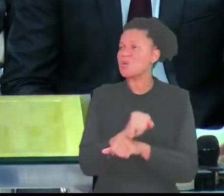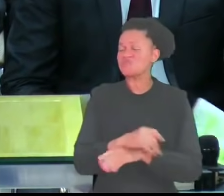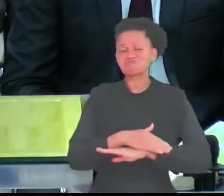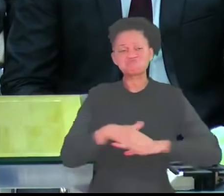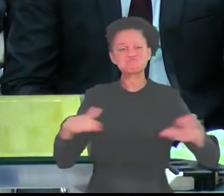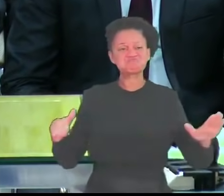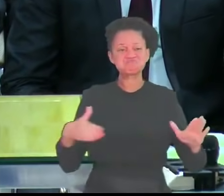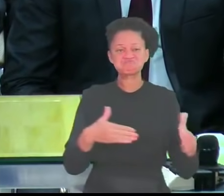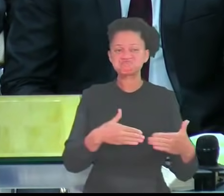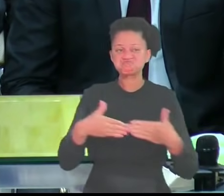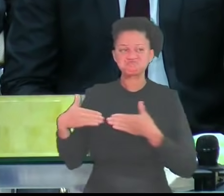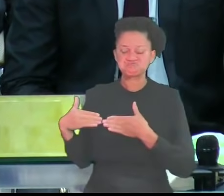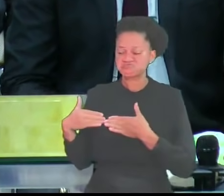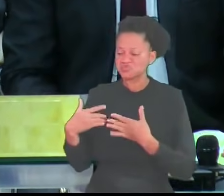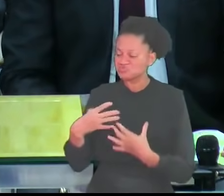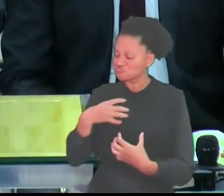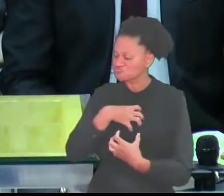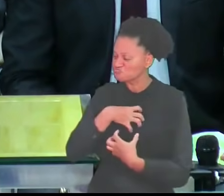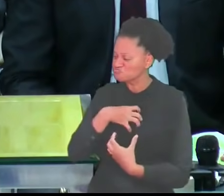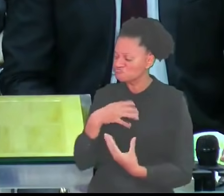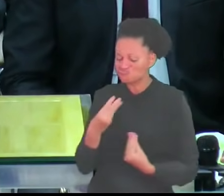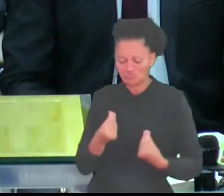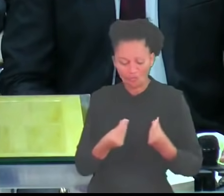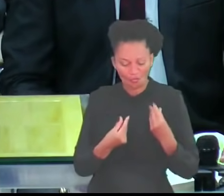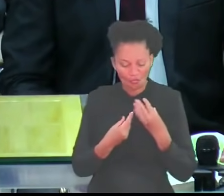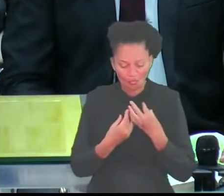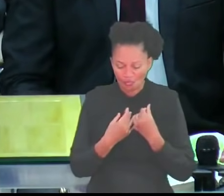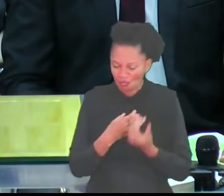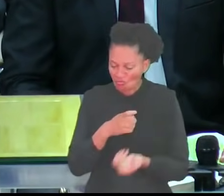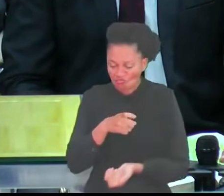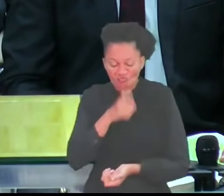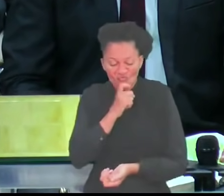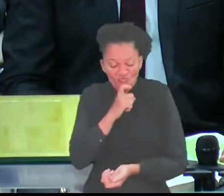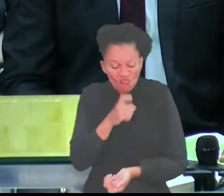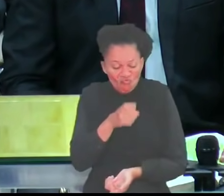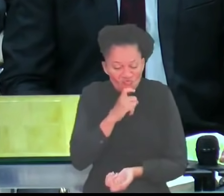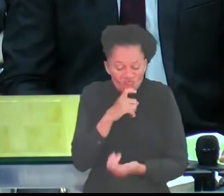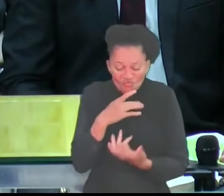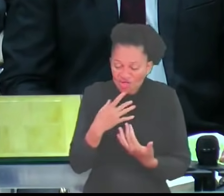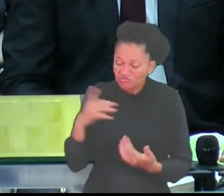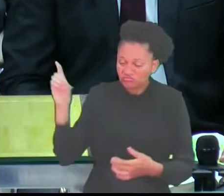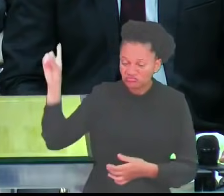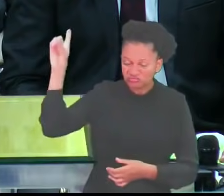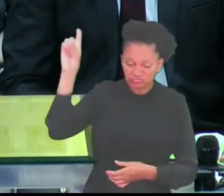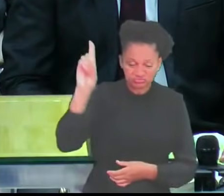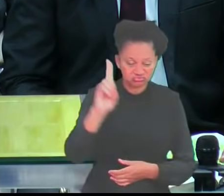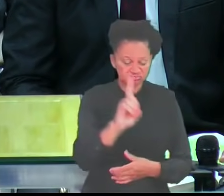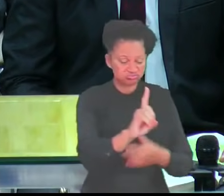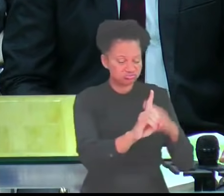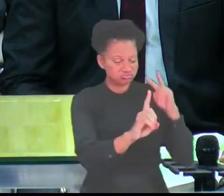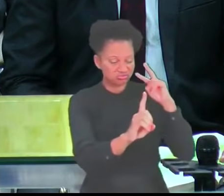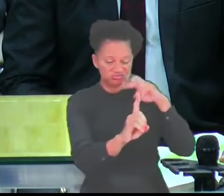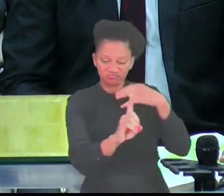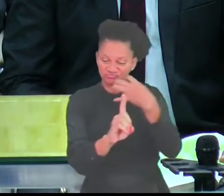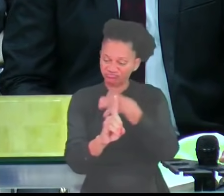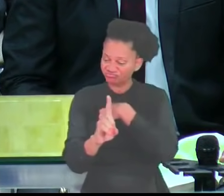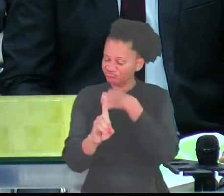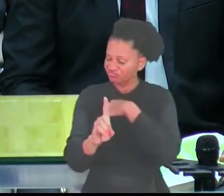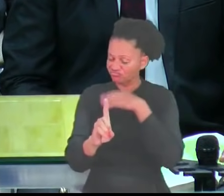isso. Ele passa diante de mim e eu não vejo, e ele torna a passar perante